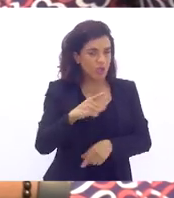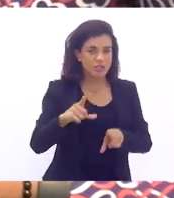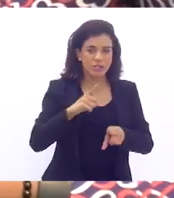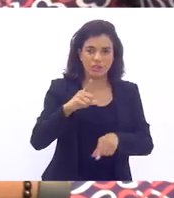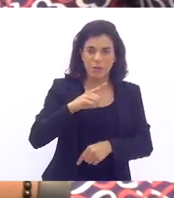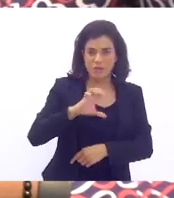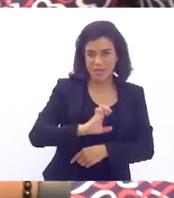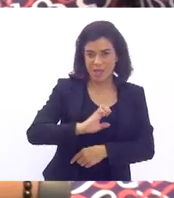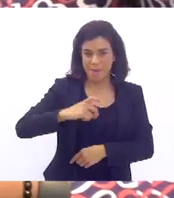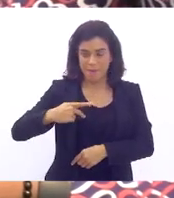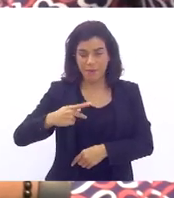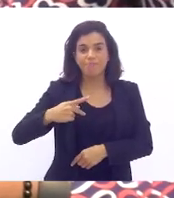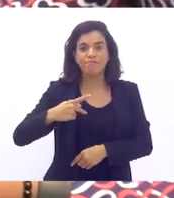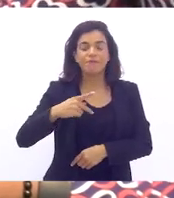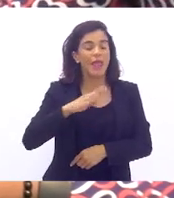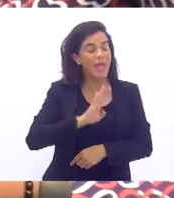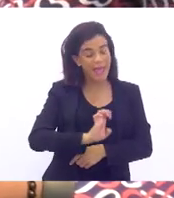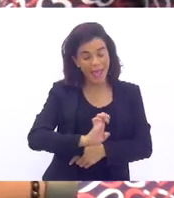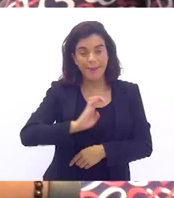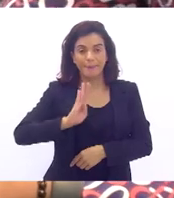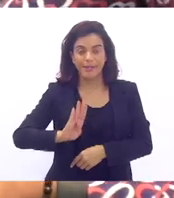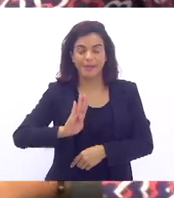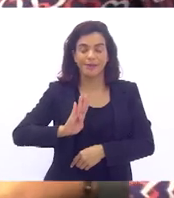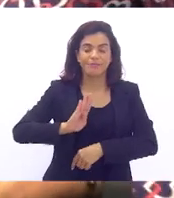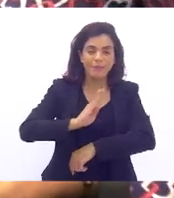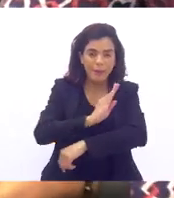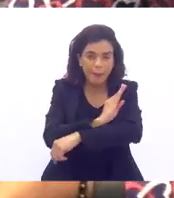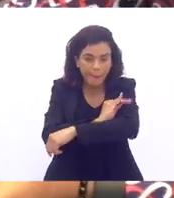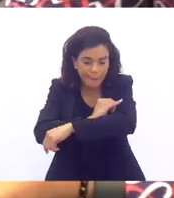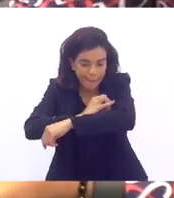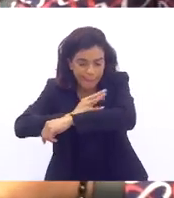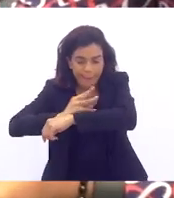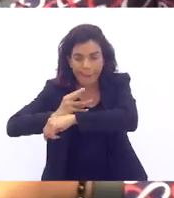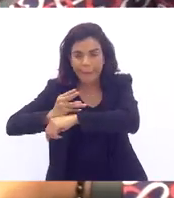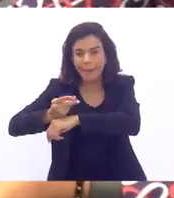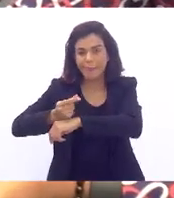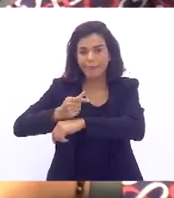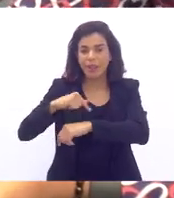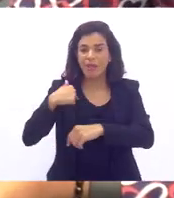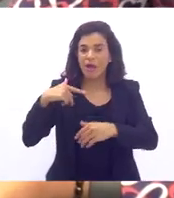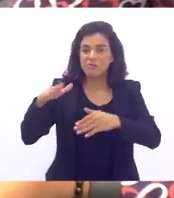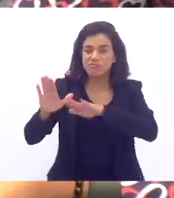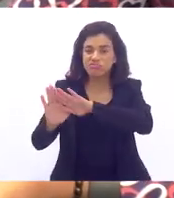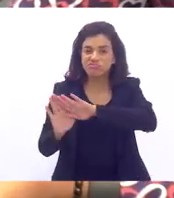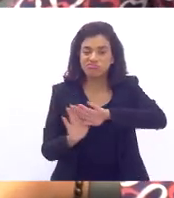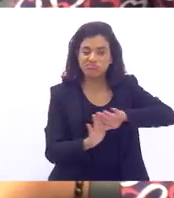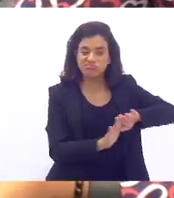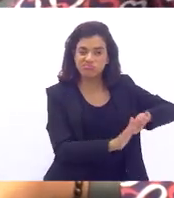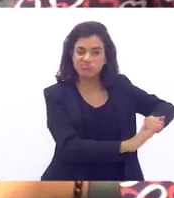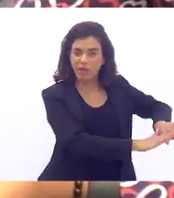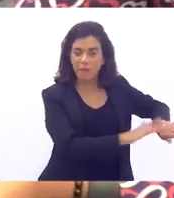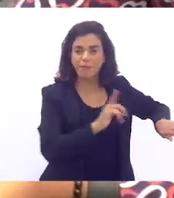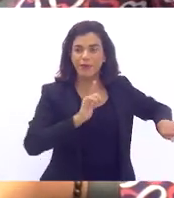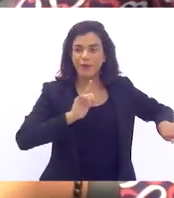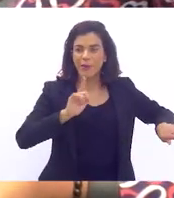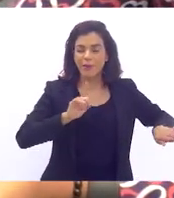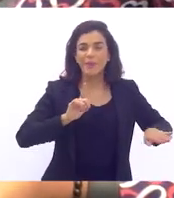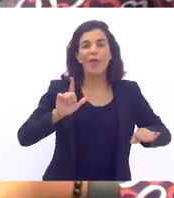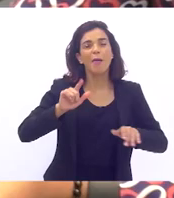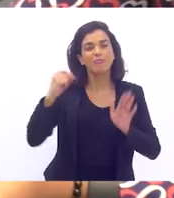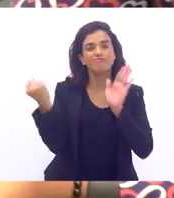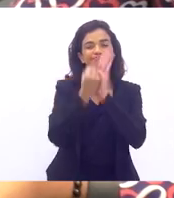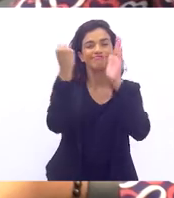epidemónios acabamos ficando ofuscado e nós temos um símbolo que a